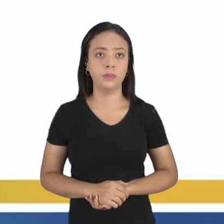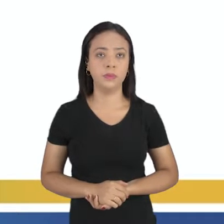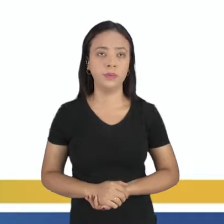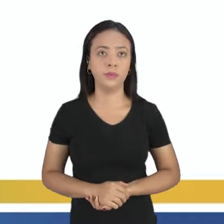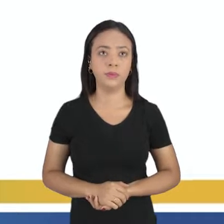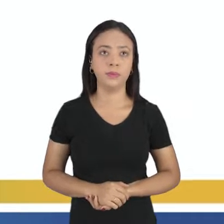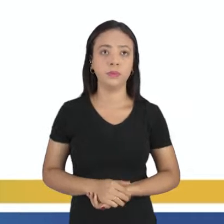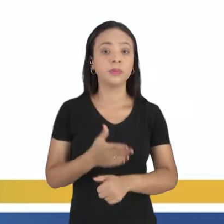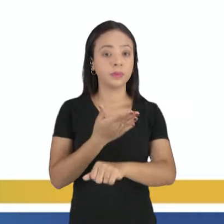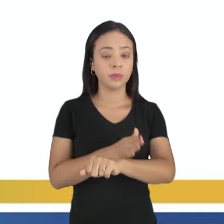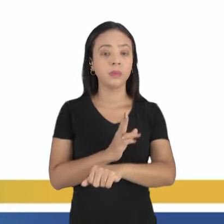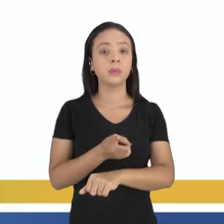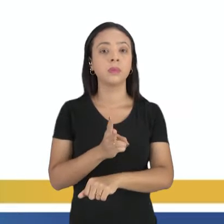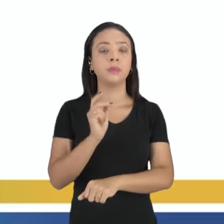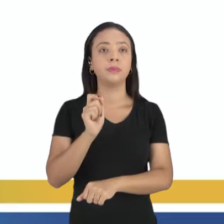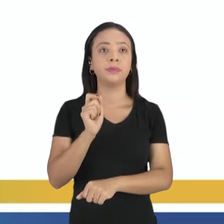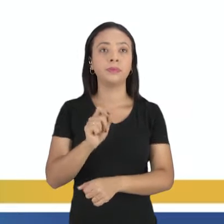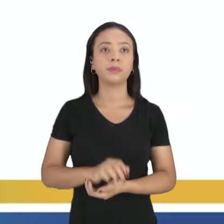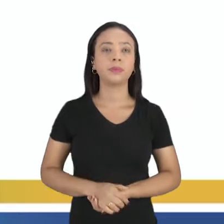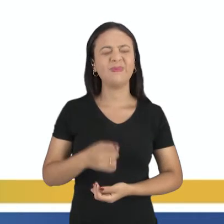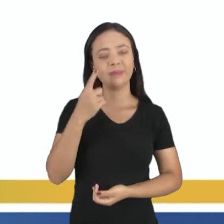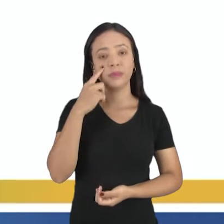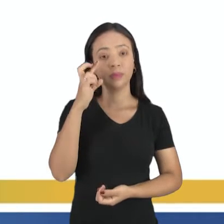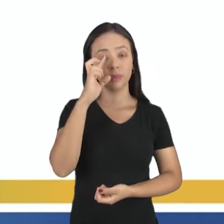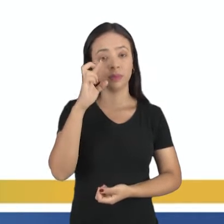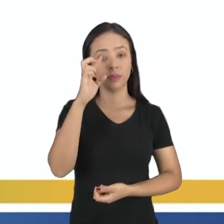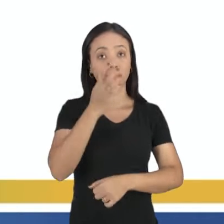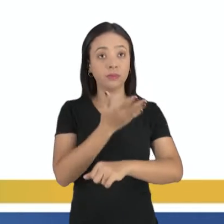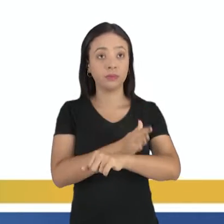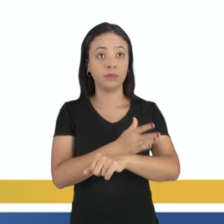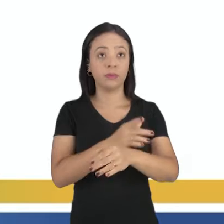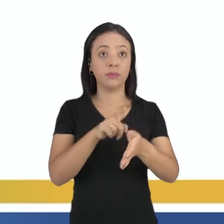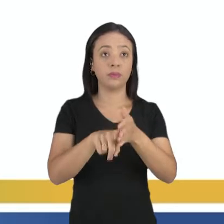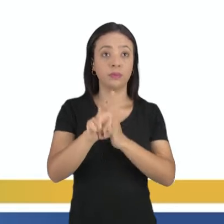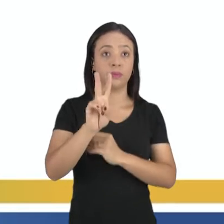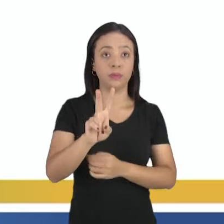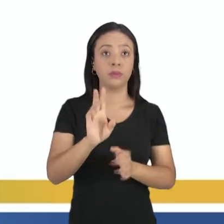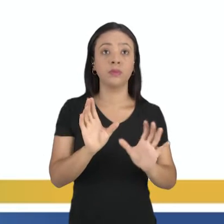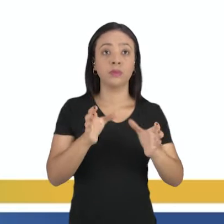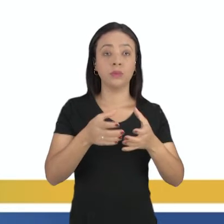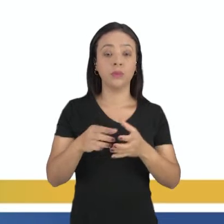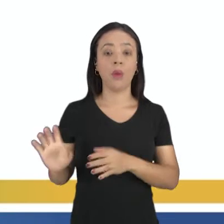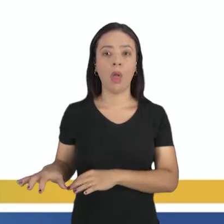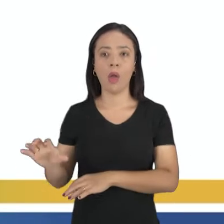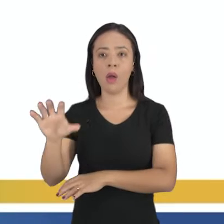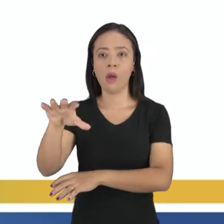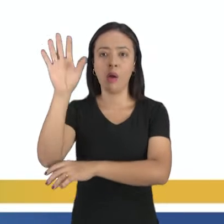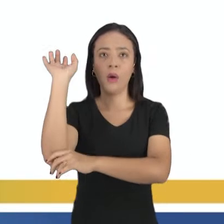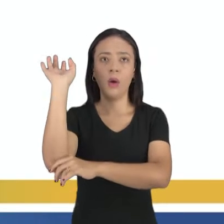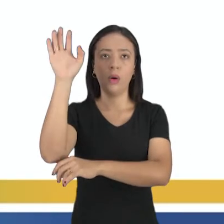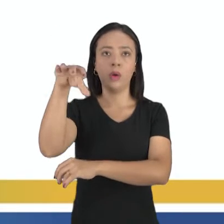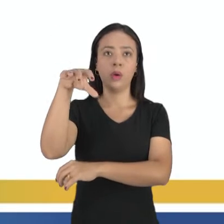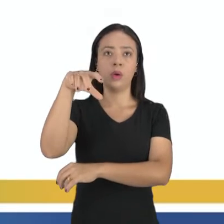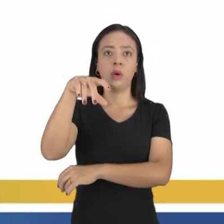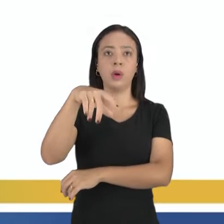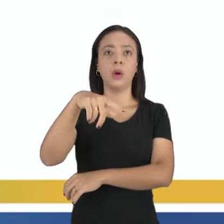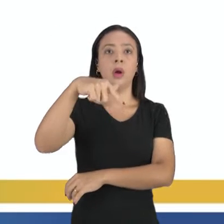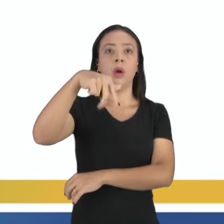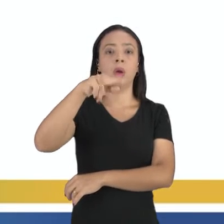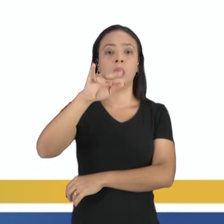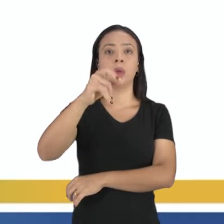Vamos exercitar novamente aí, então, observando o exercício de número 2. O time de basquete, do